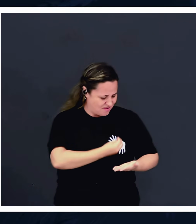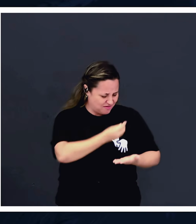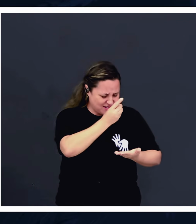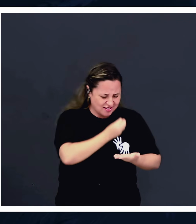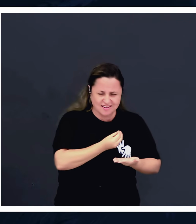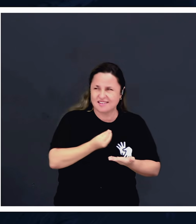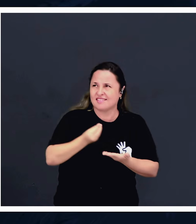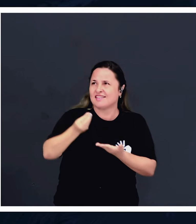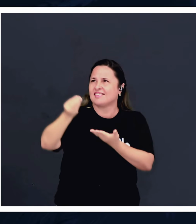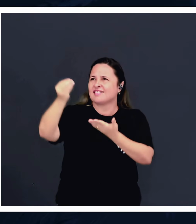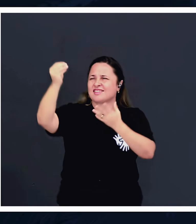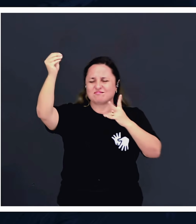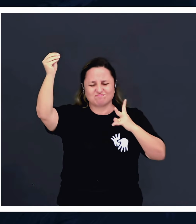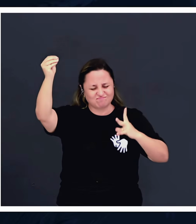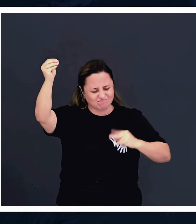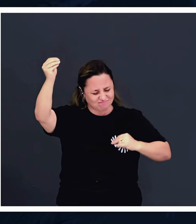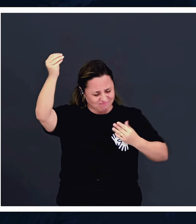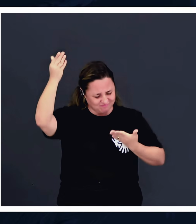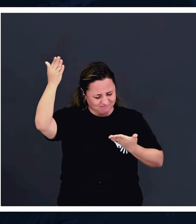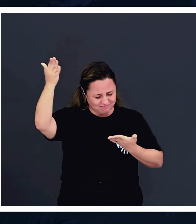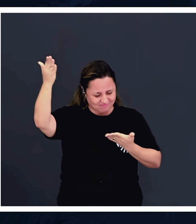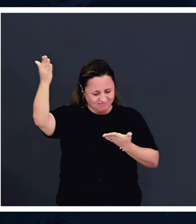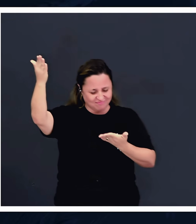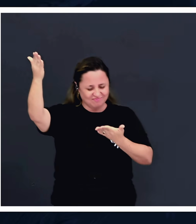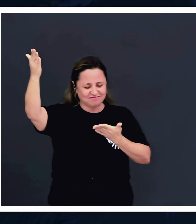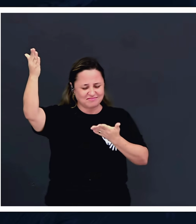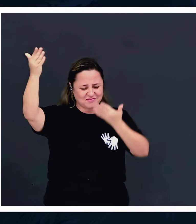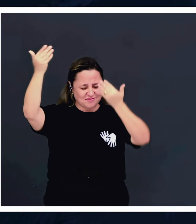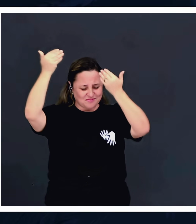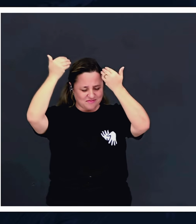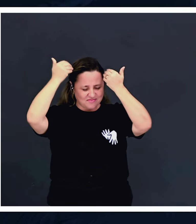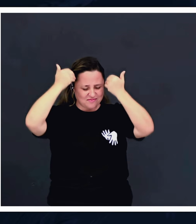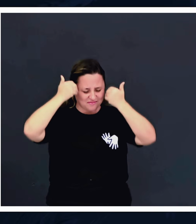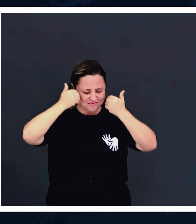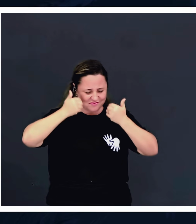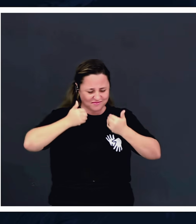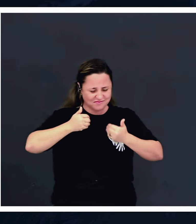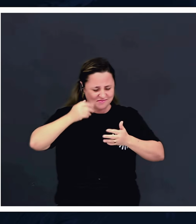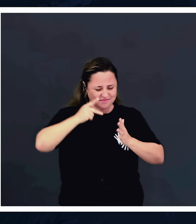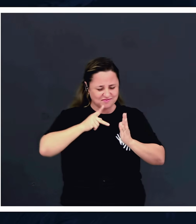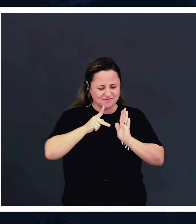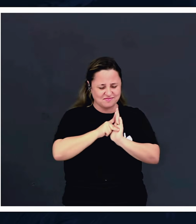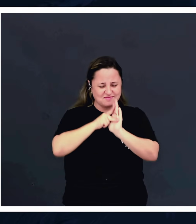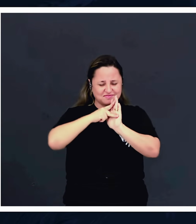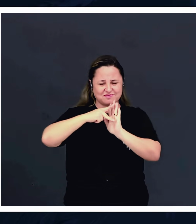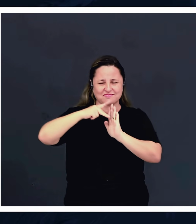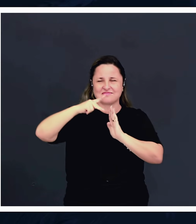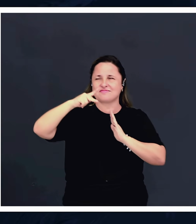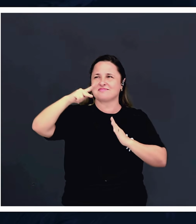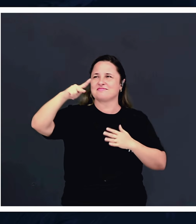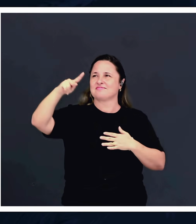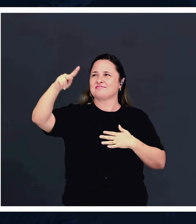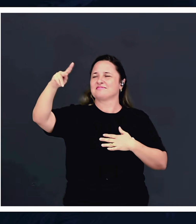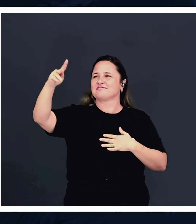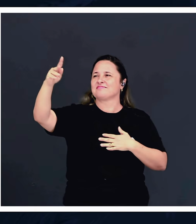Digno da minha vida, Tu és, Senhor. Oh, eu sou Teu.